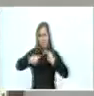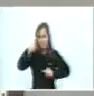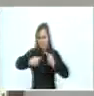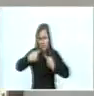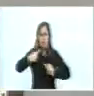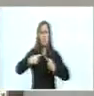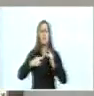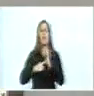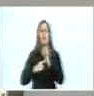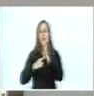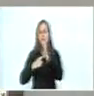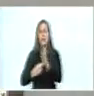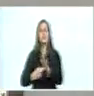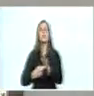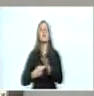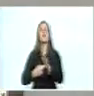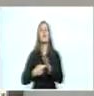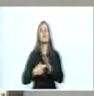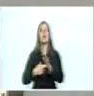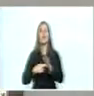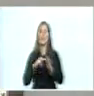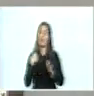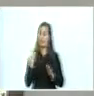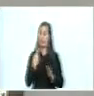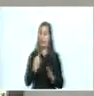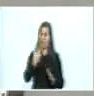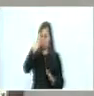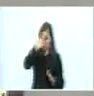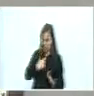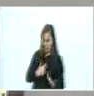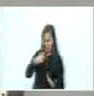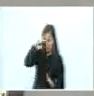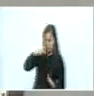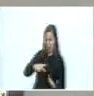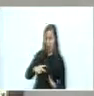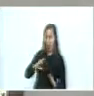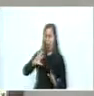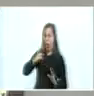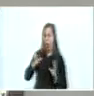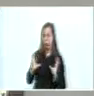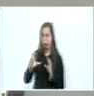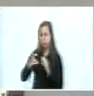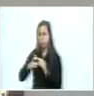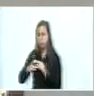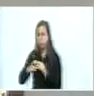poder representar, às vezes a gente acaba representando a gente mesmo, ou então grupos políticos. Então,